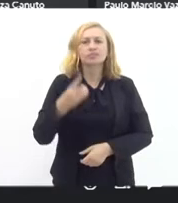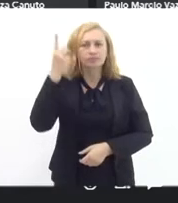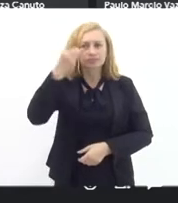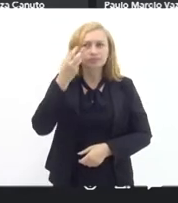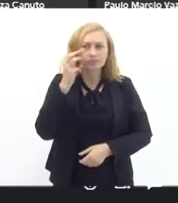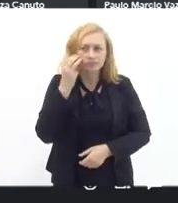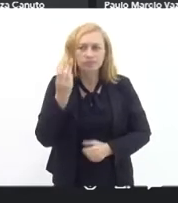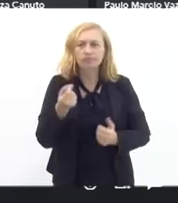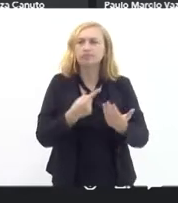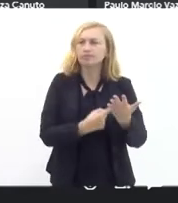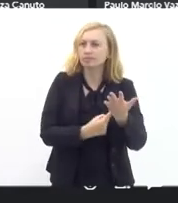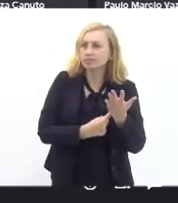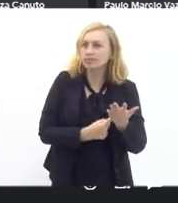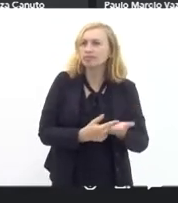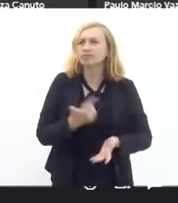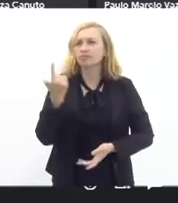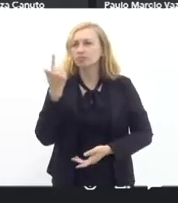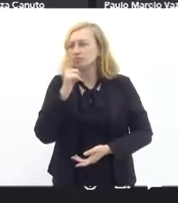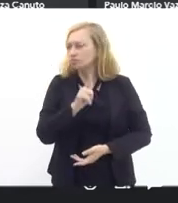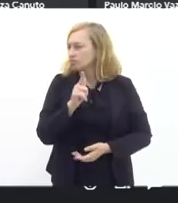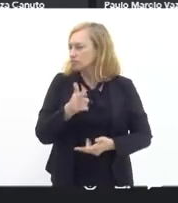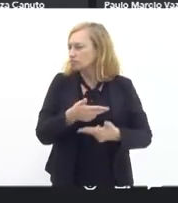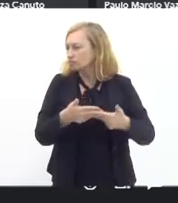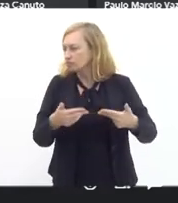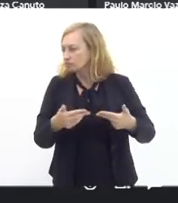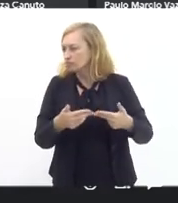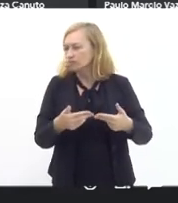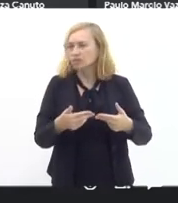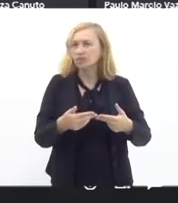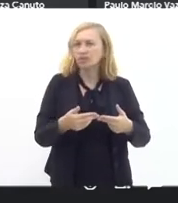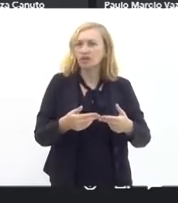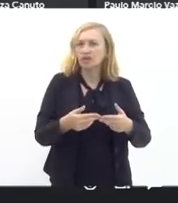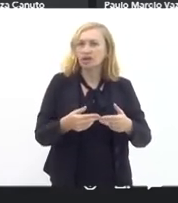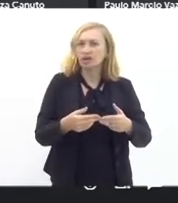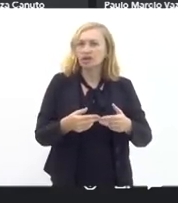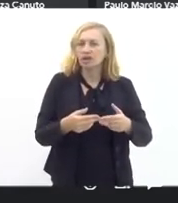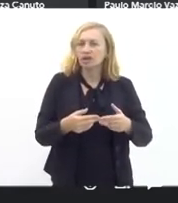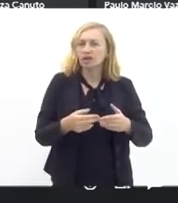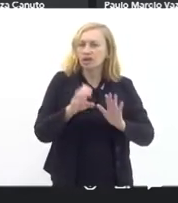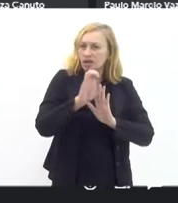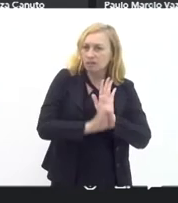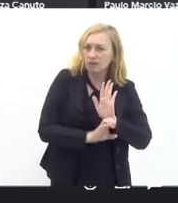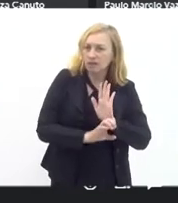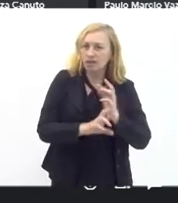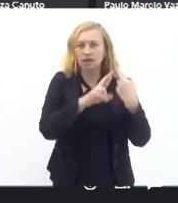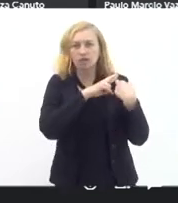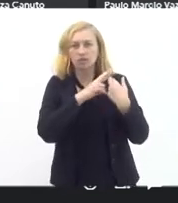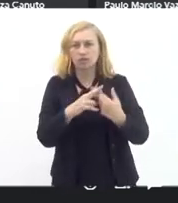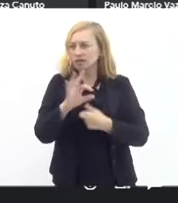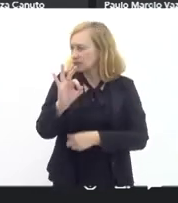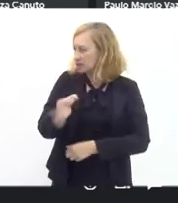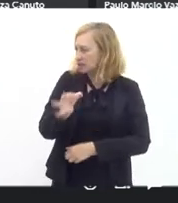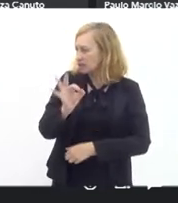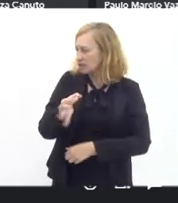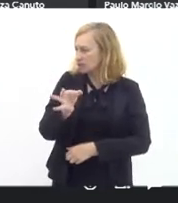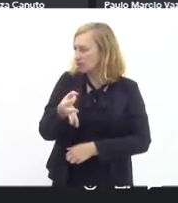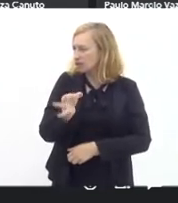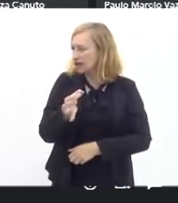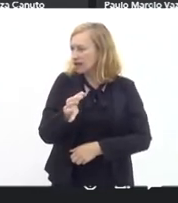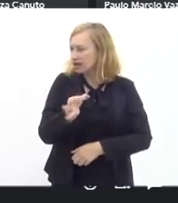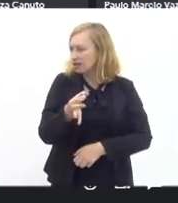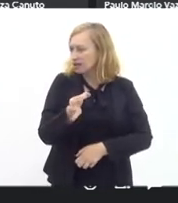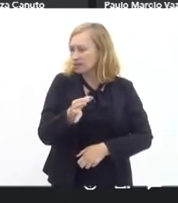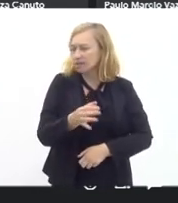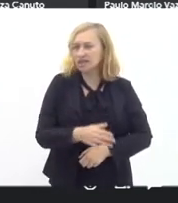ajudou, a gente conseguiu fazer ali emendas que colocam essa responsabilidade de fato no poder público. E aí a gente